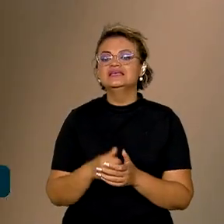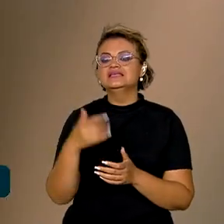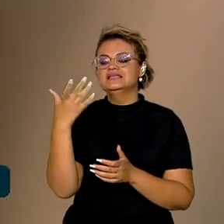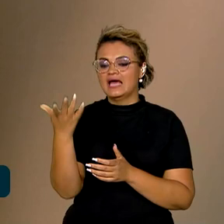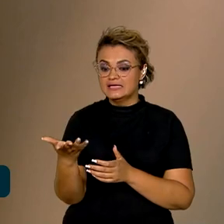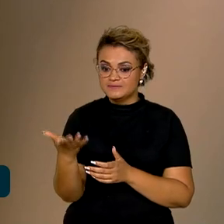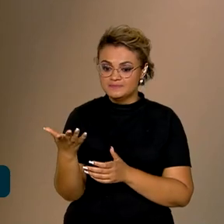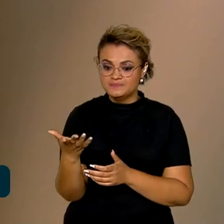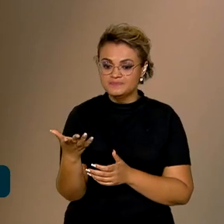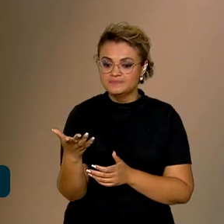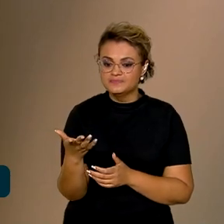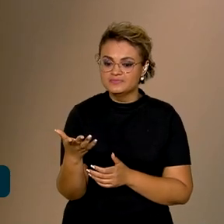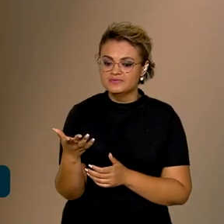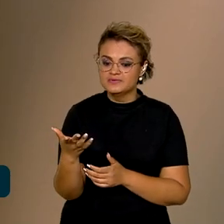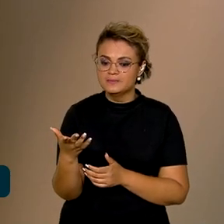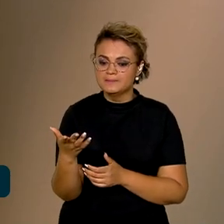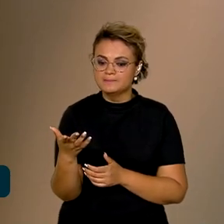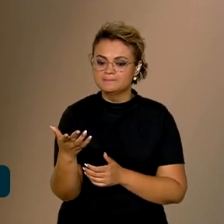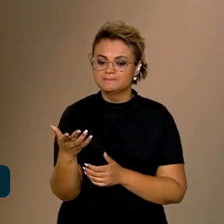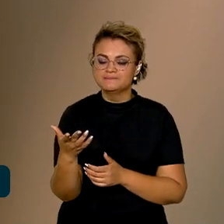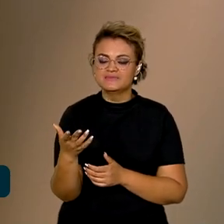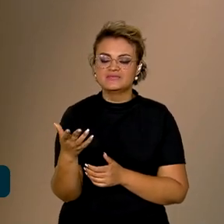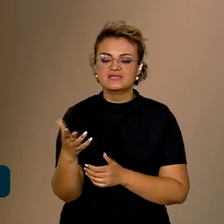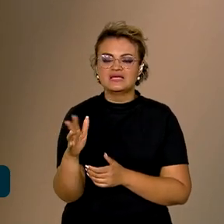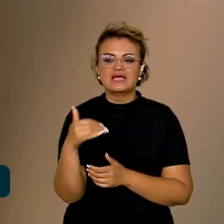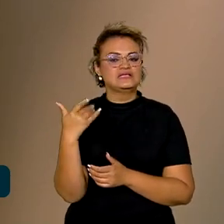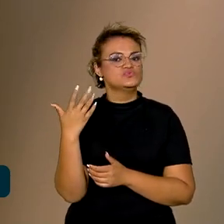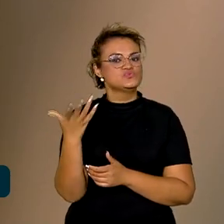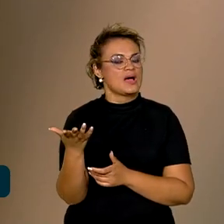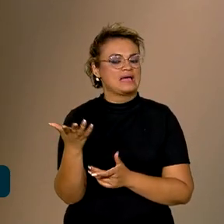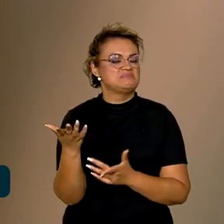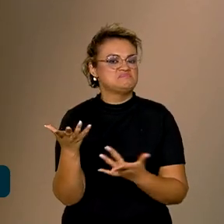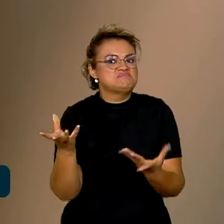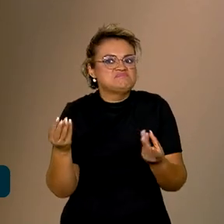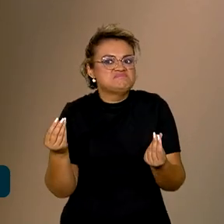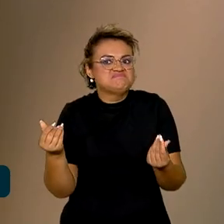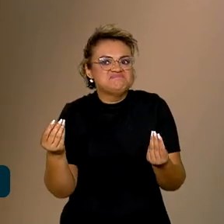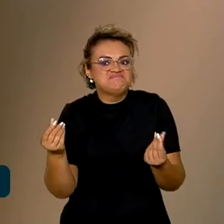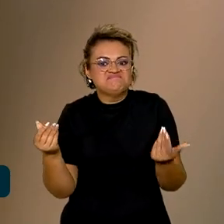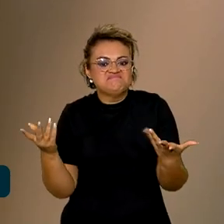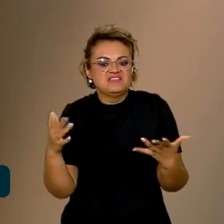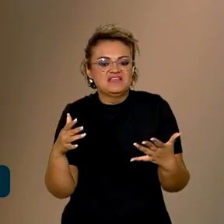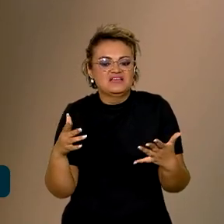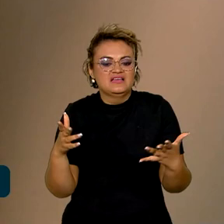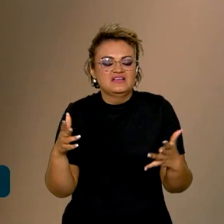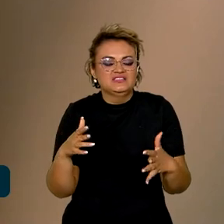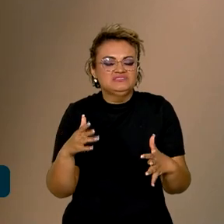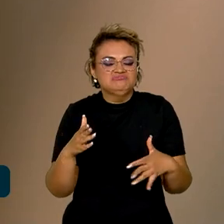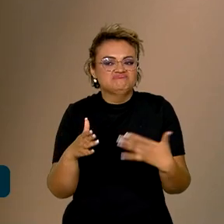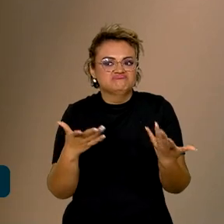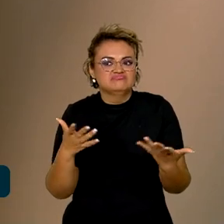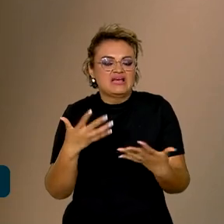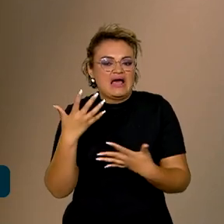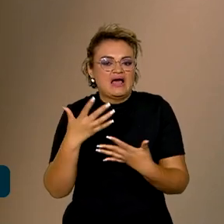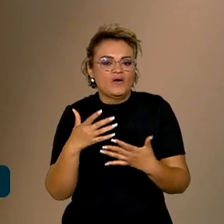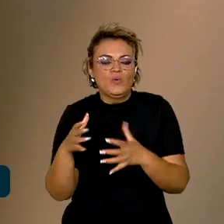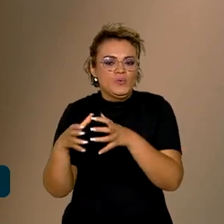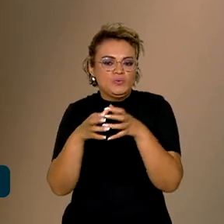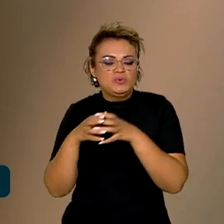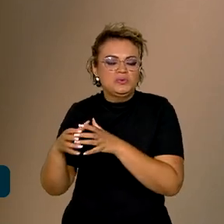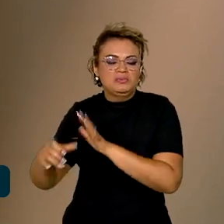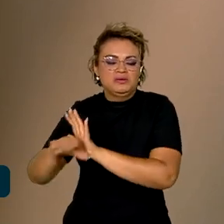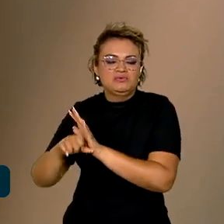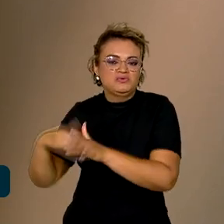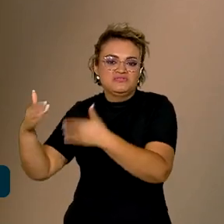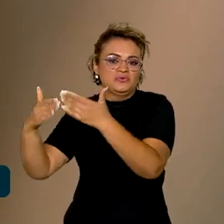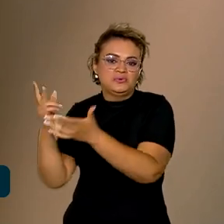E isso não foi, não teve nenhum efeito no desmantelamento das organizações